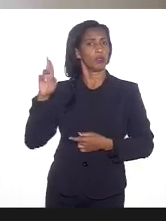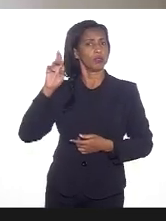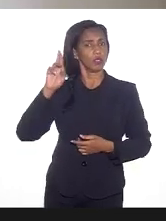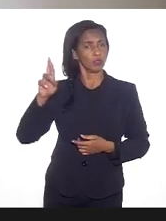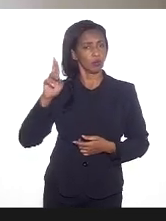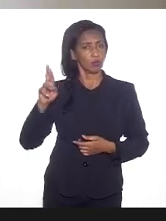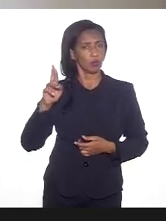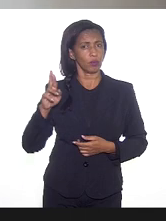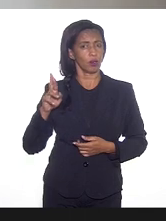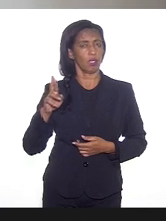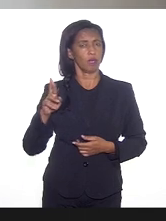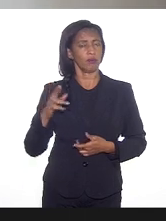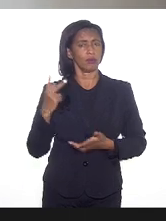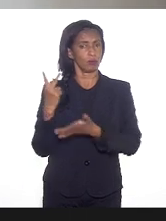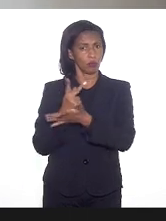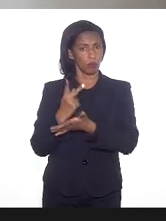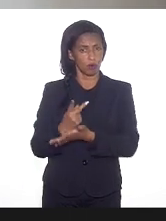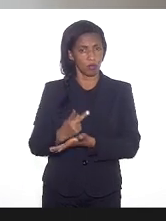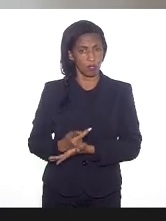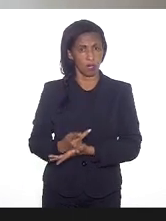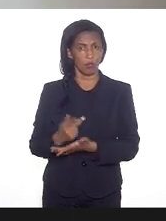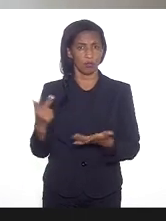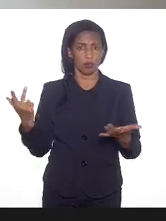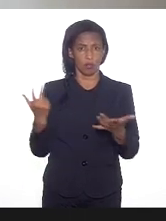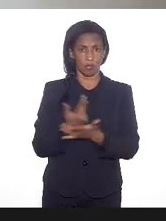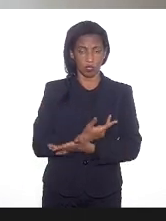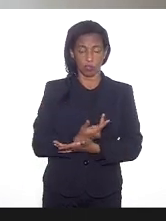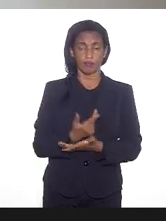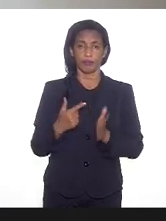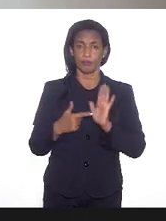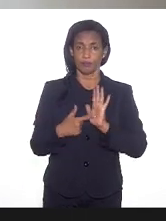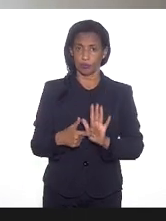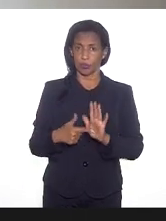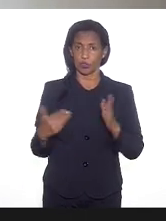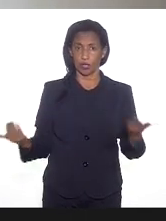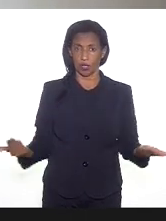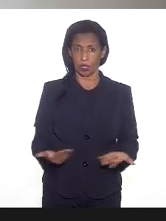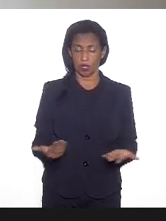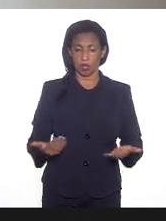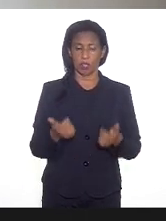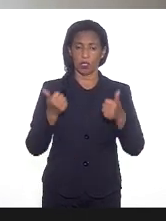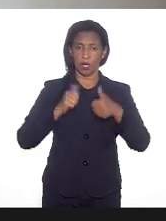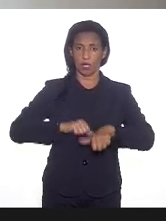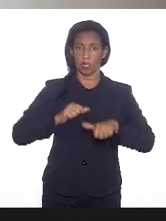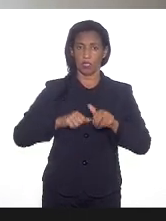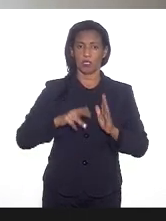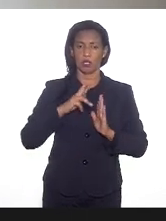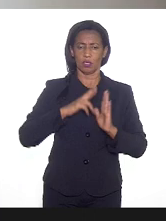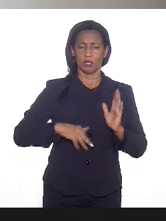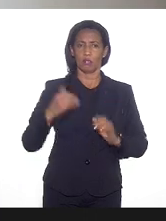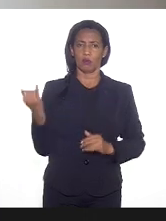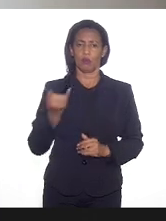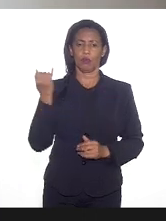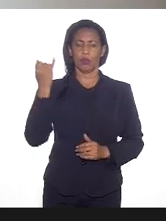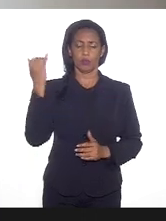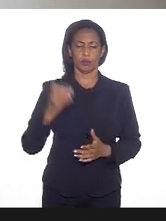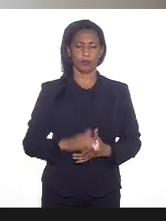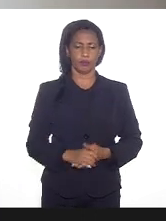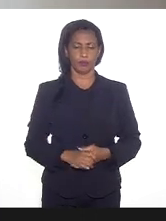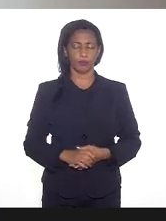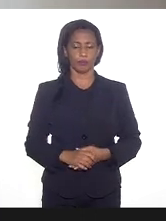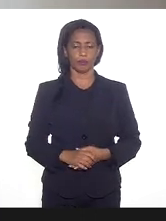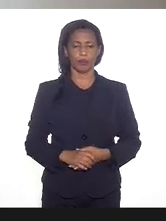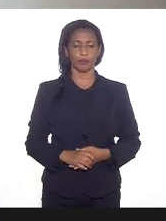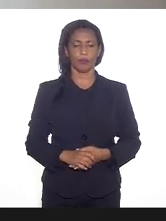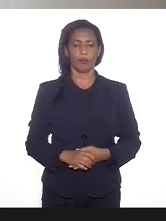eventuais irregularidades, ilegalidades que a gente vai se debruçar aqui na análise desse relatório, são fundamentais. Isso é